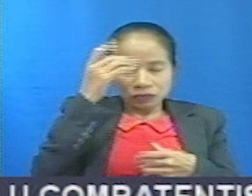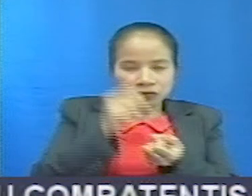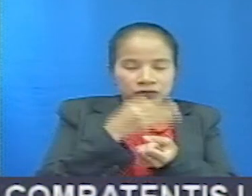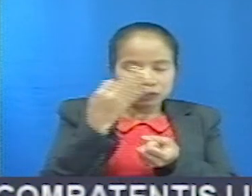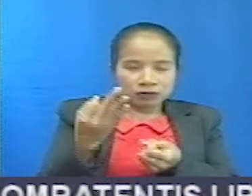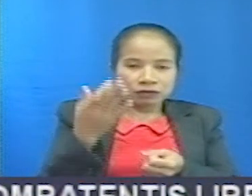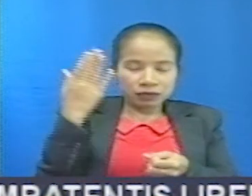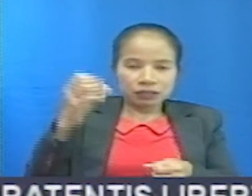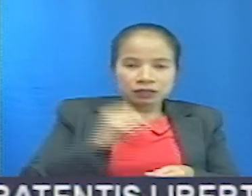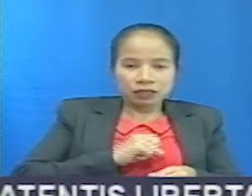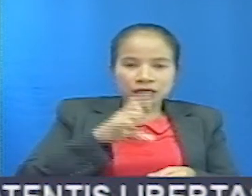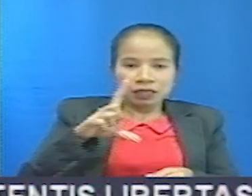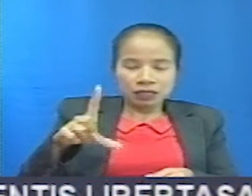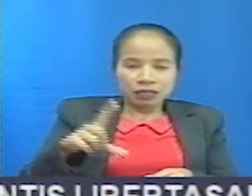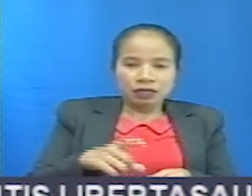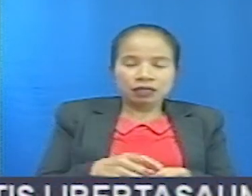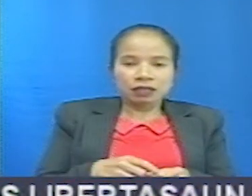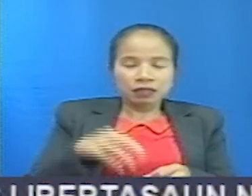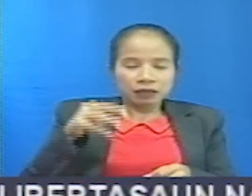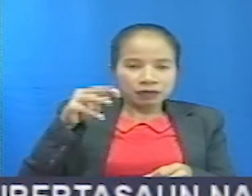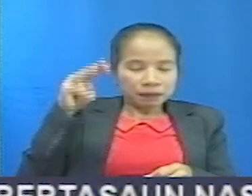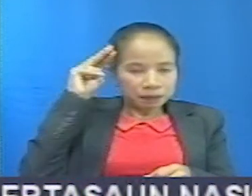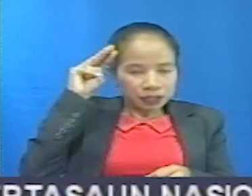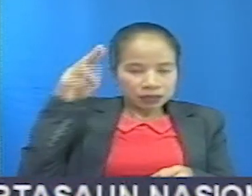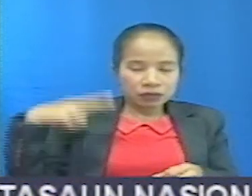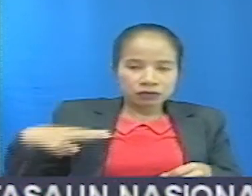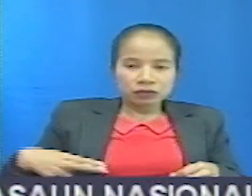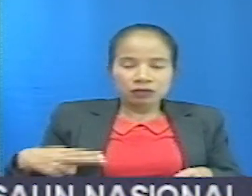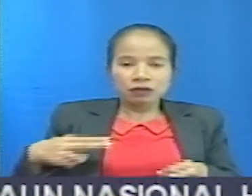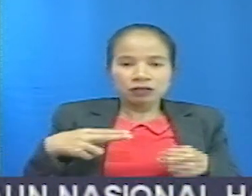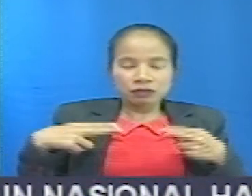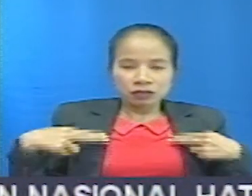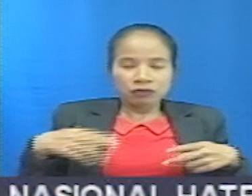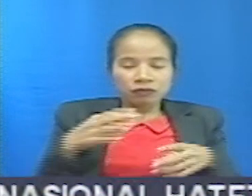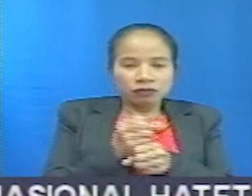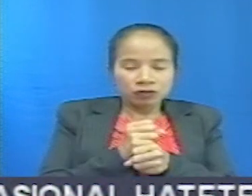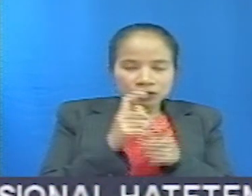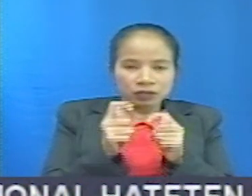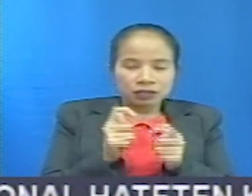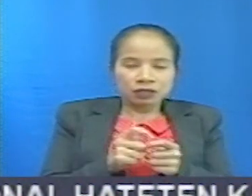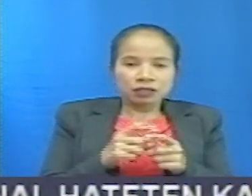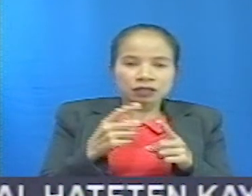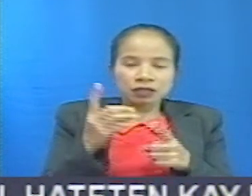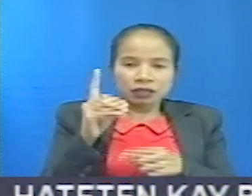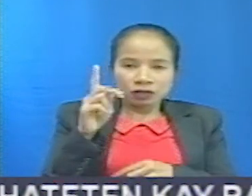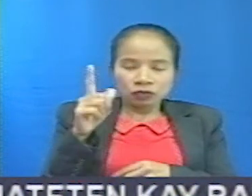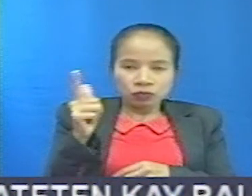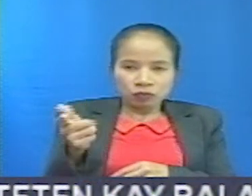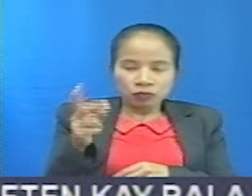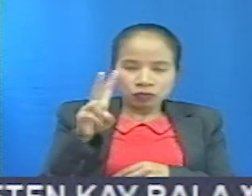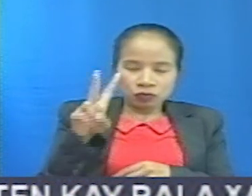iha salele hafu in equipa vigilancia ministeru Saudi. Foti amostra iha loron rua nulu resin en fulan fevereiru. Sefi